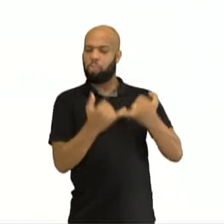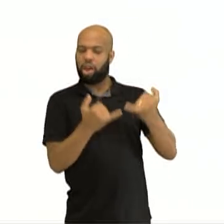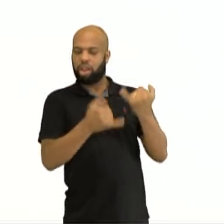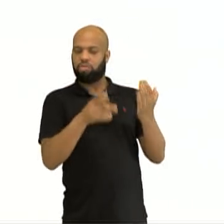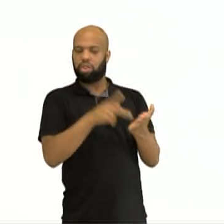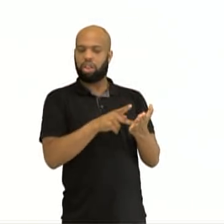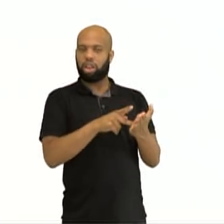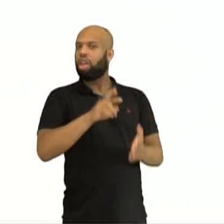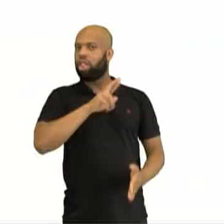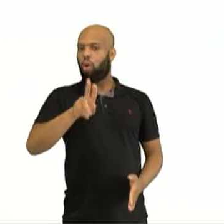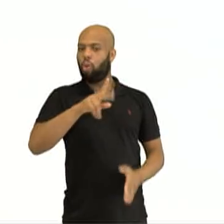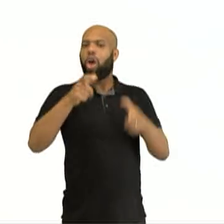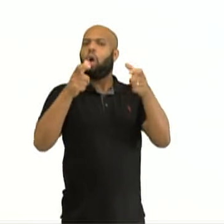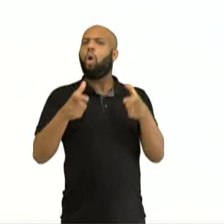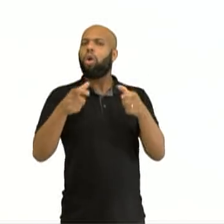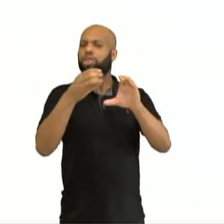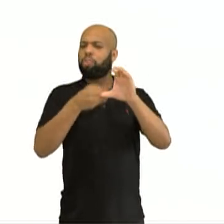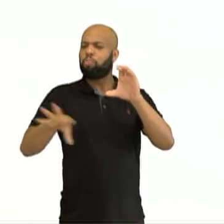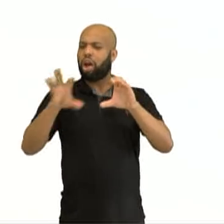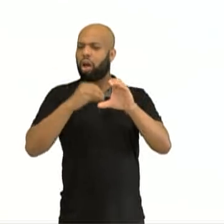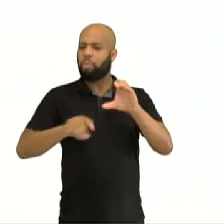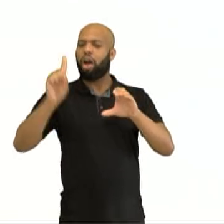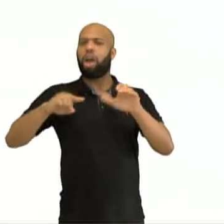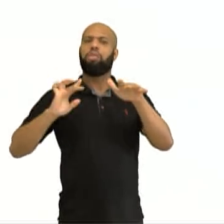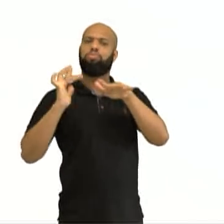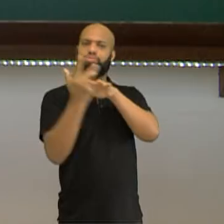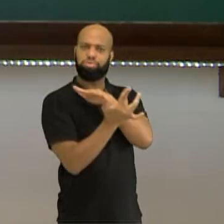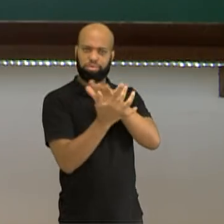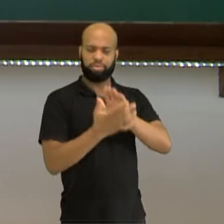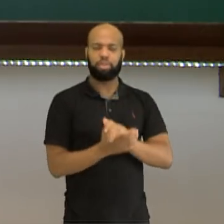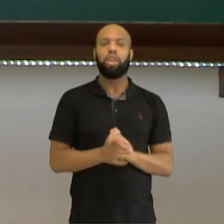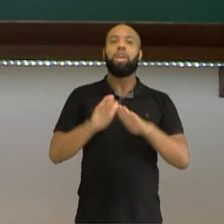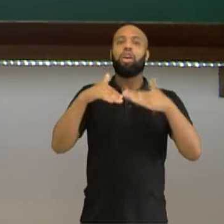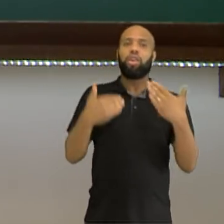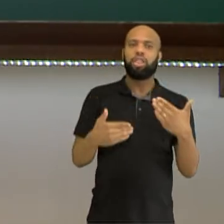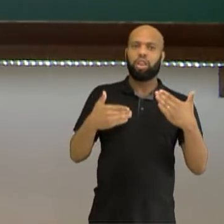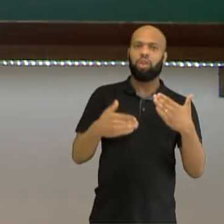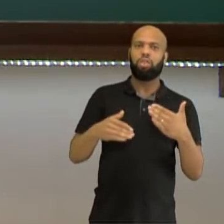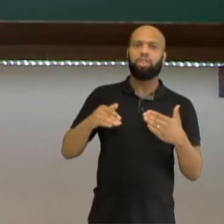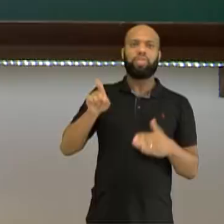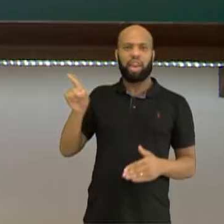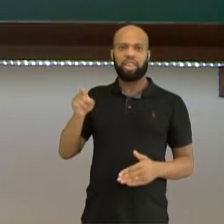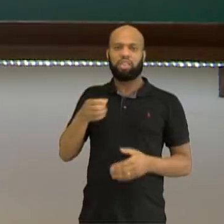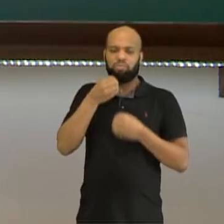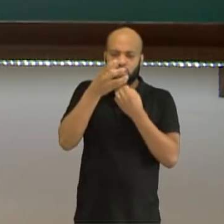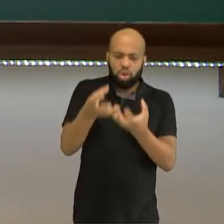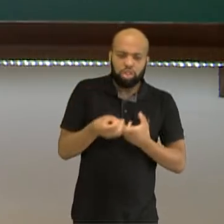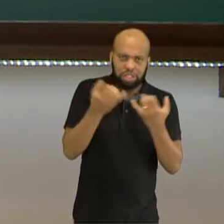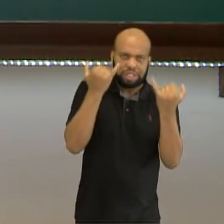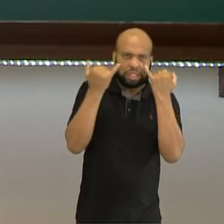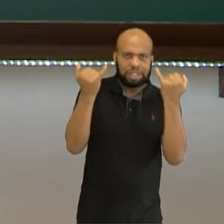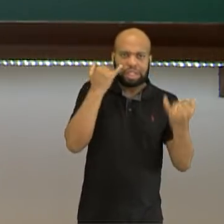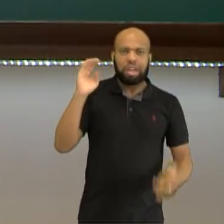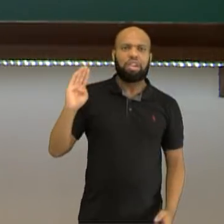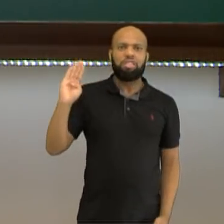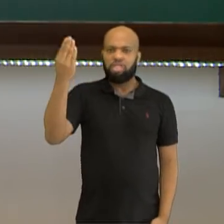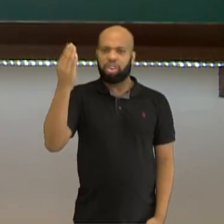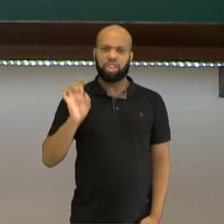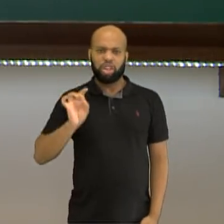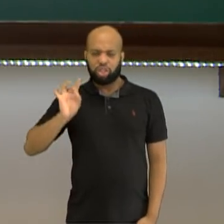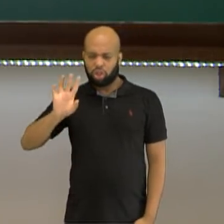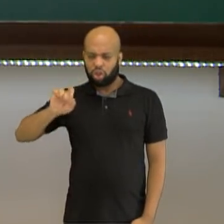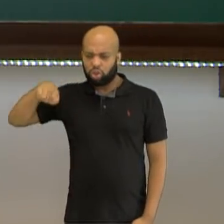redes sociais. Então percebam que a fake news não vale só para as questões associadas ao terraplanismo, para